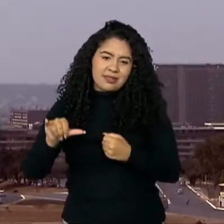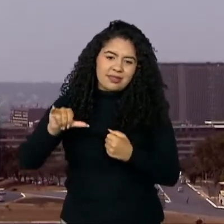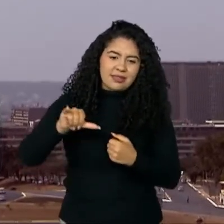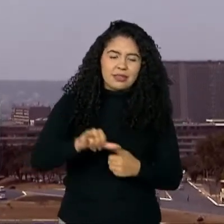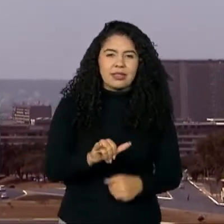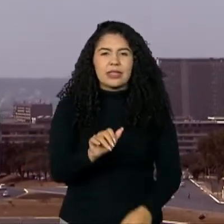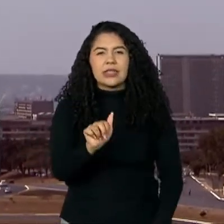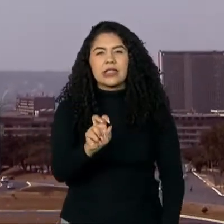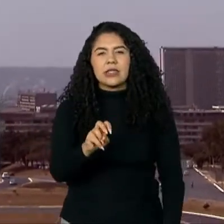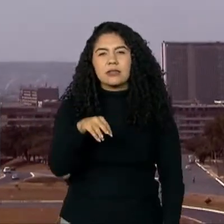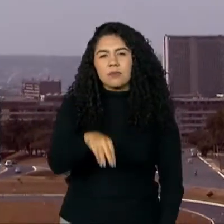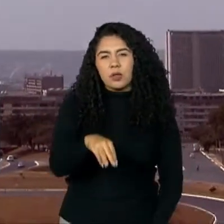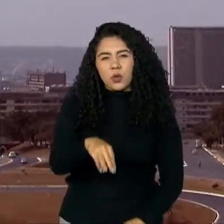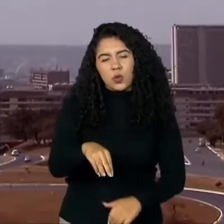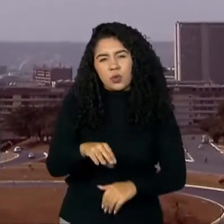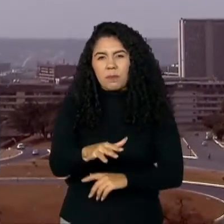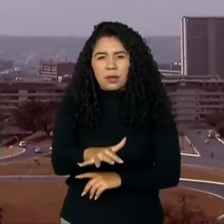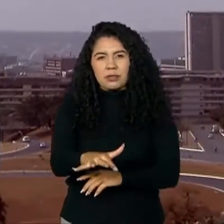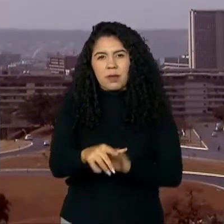15 minutos de apresentação.